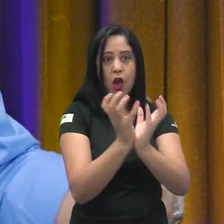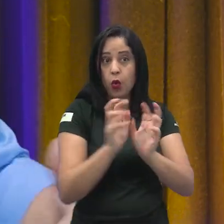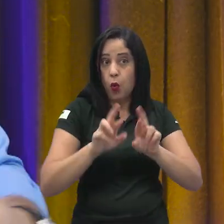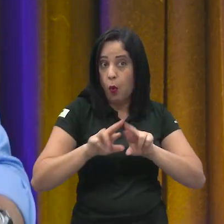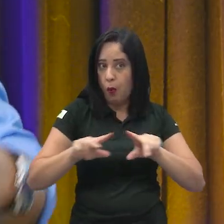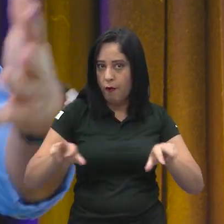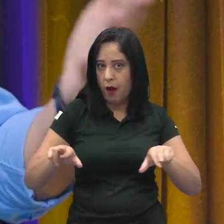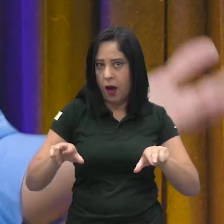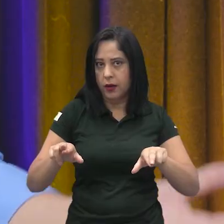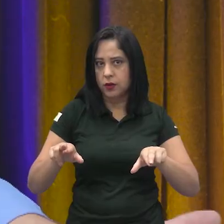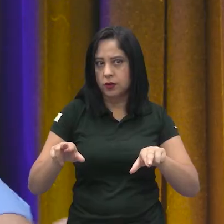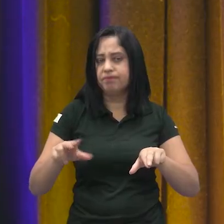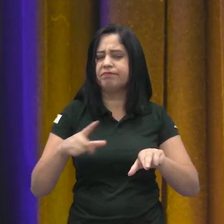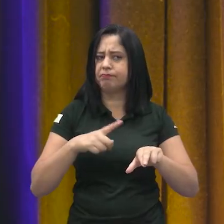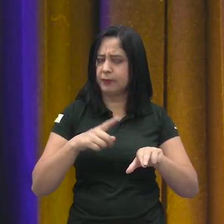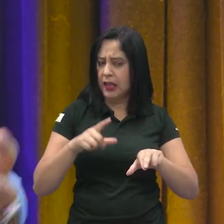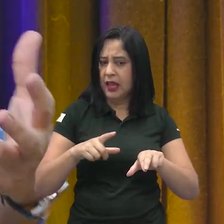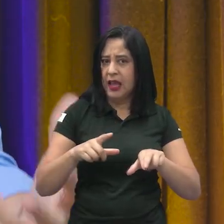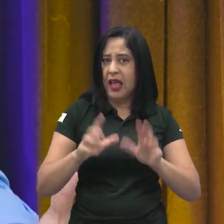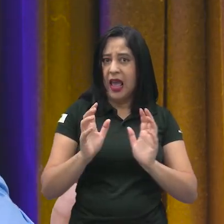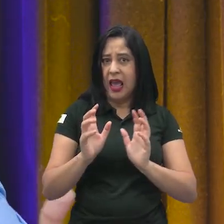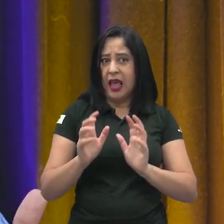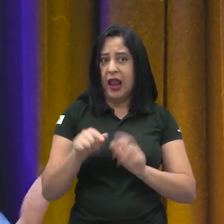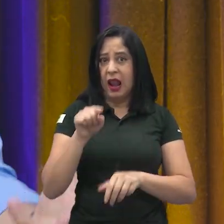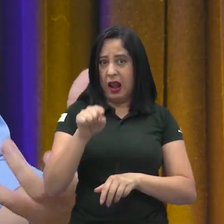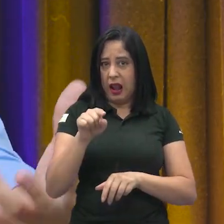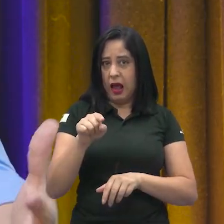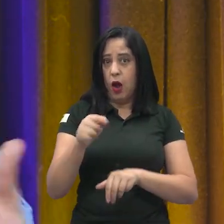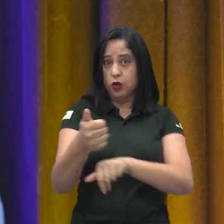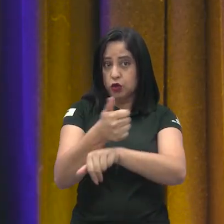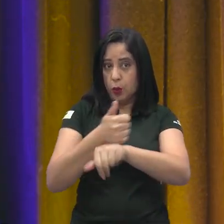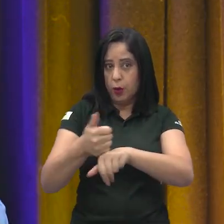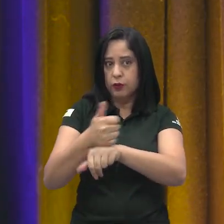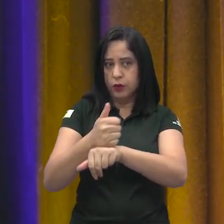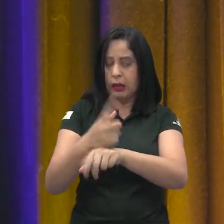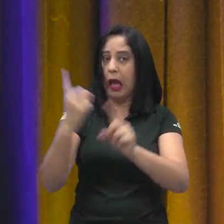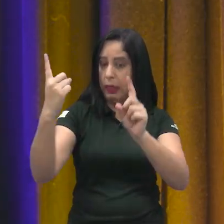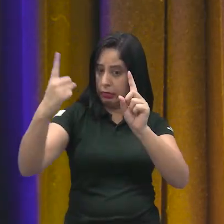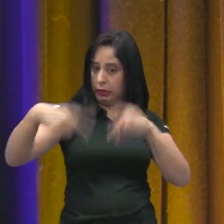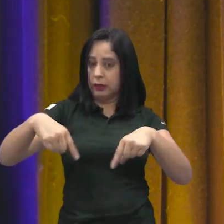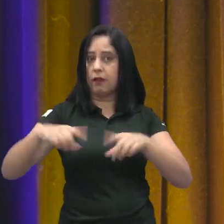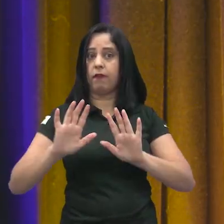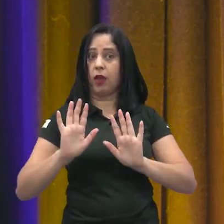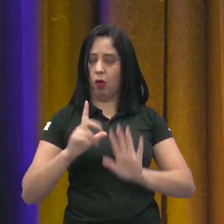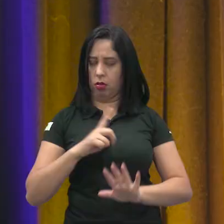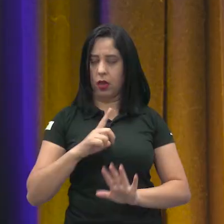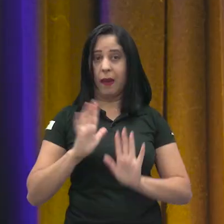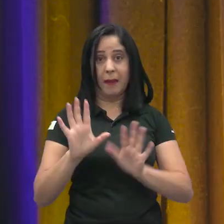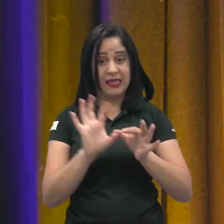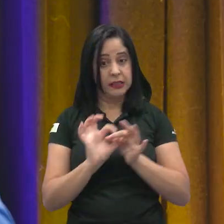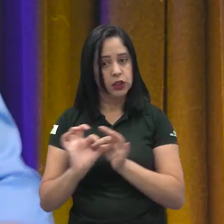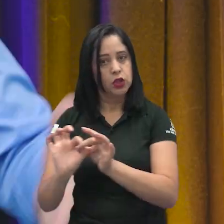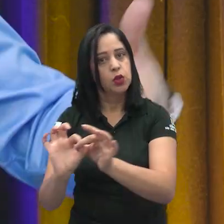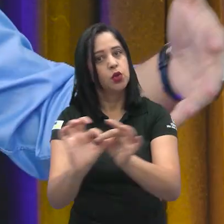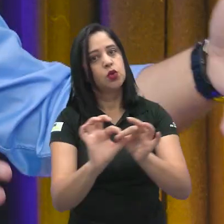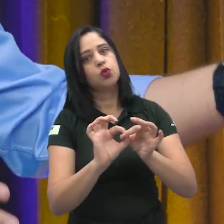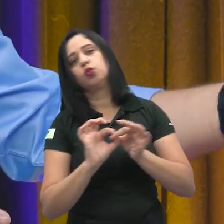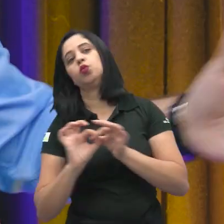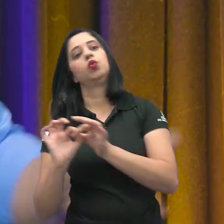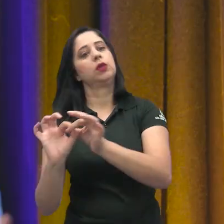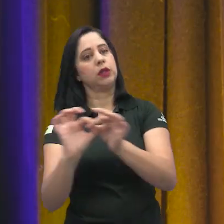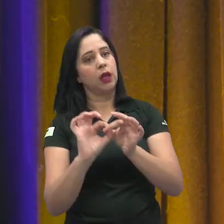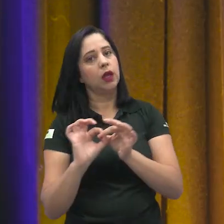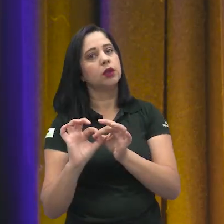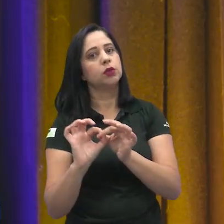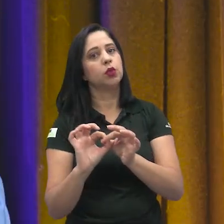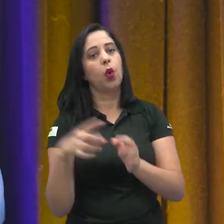enfrentaram desafios históricos e que só unindo toda a equipe, trazendo esses conceitos, a gente consegue chegar num resultado